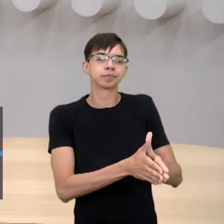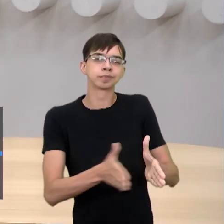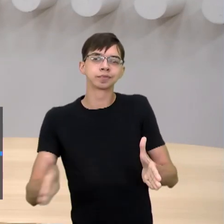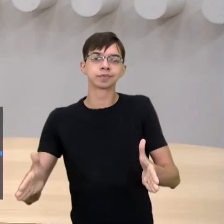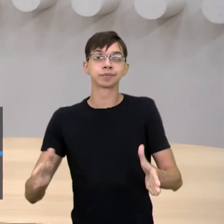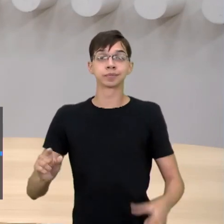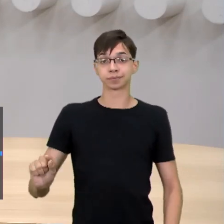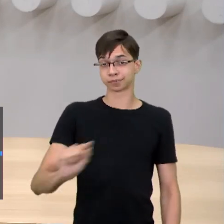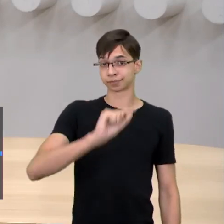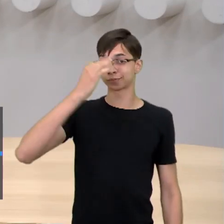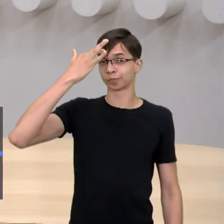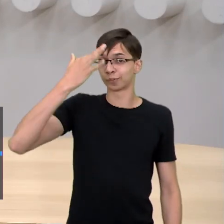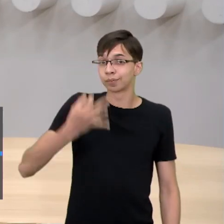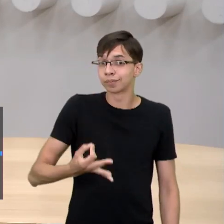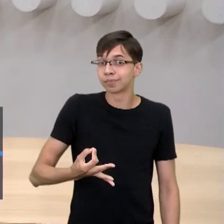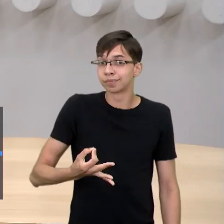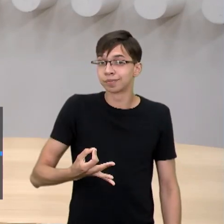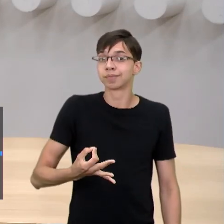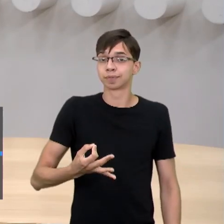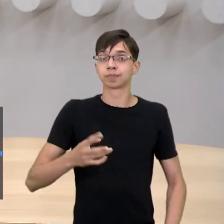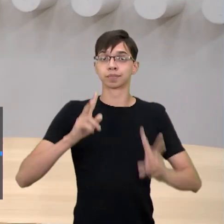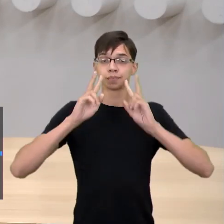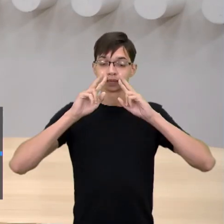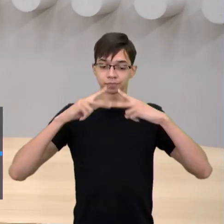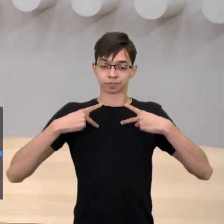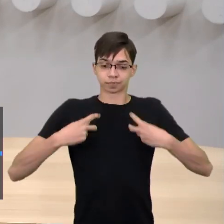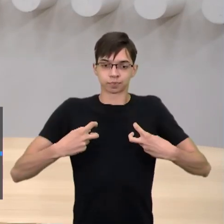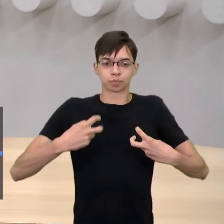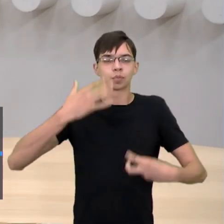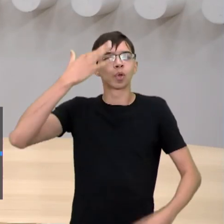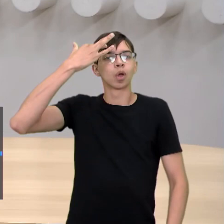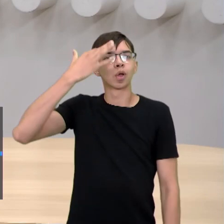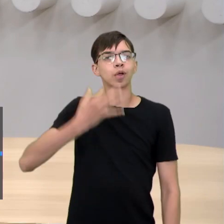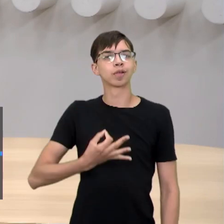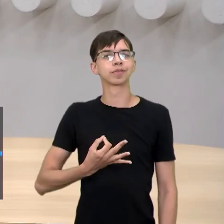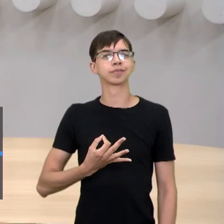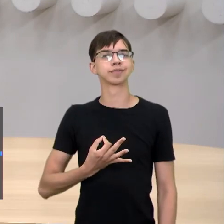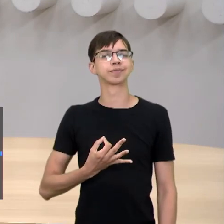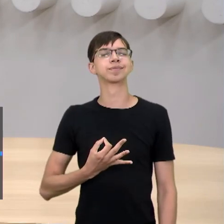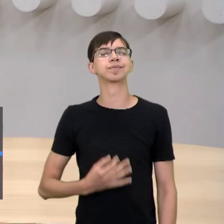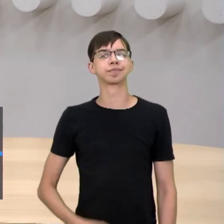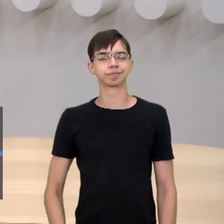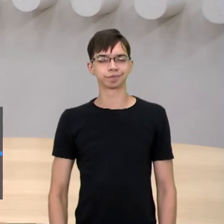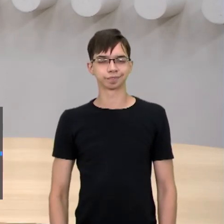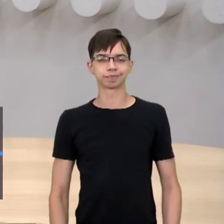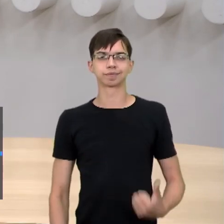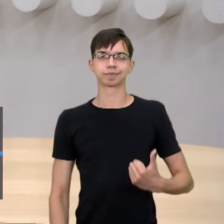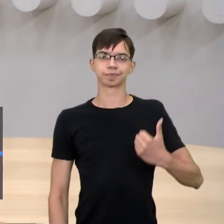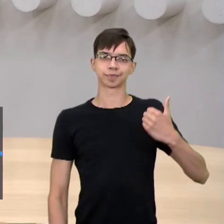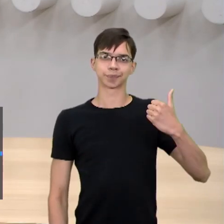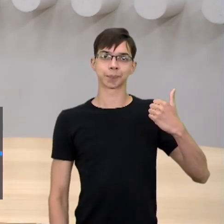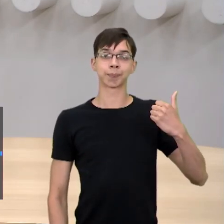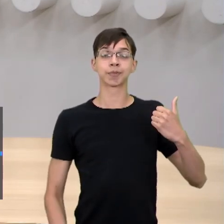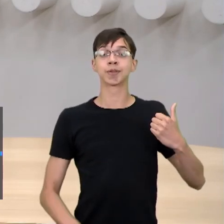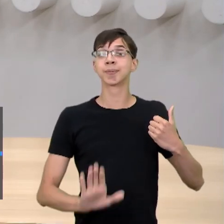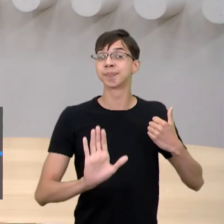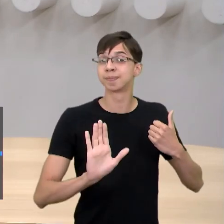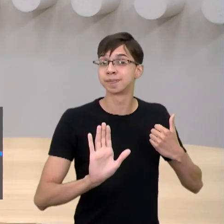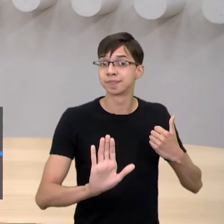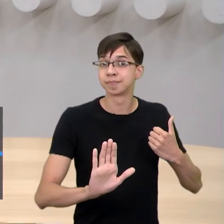faz com que não só a gente também se entenda em certo ponto e a gente se conheça melhor, mas a gente também entendendo as pessoas,